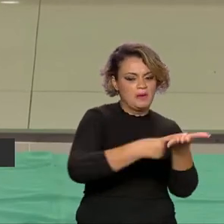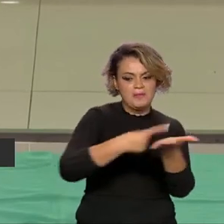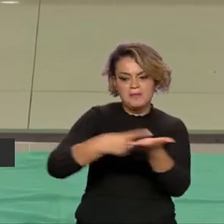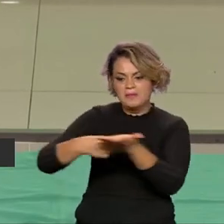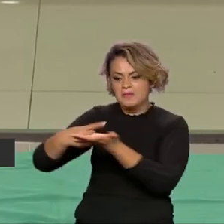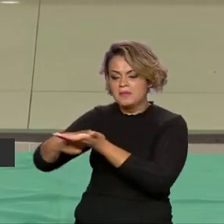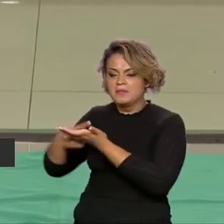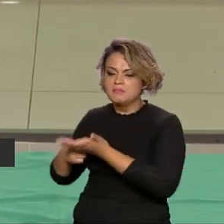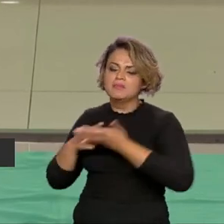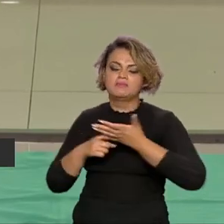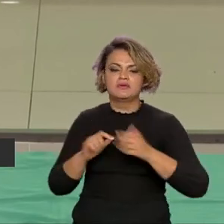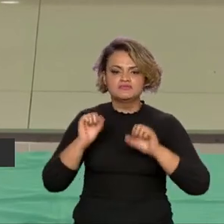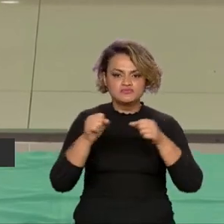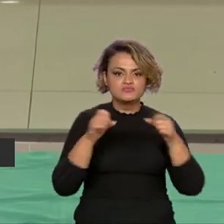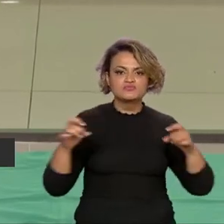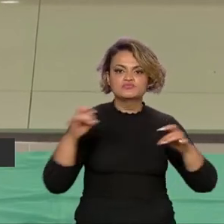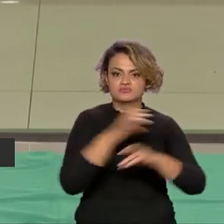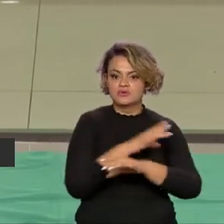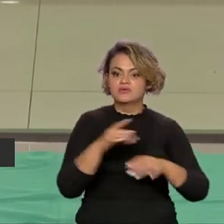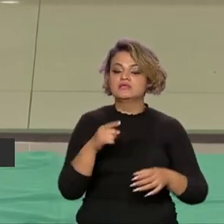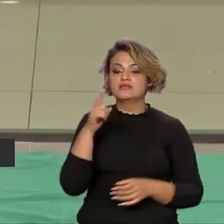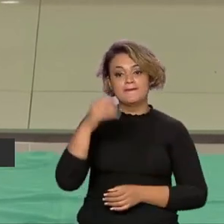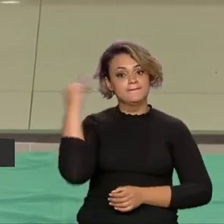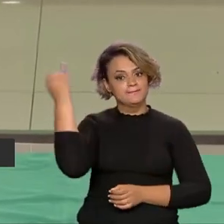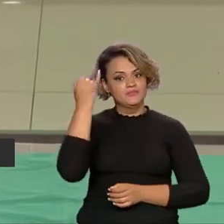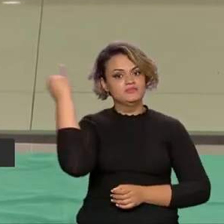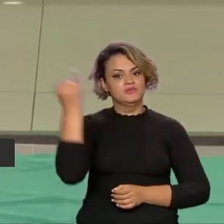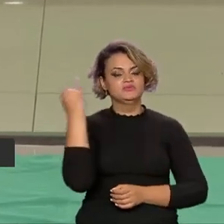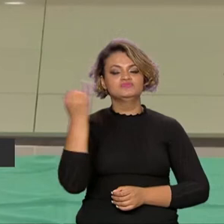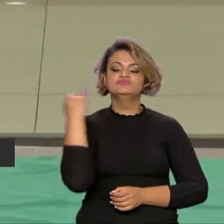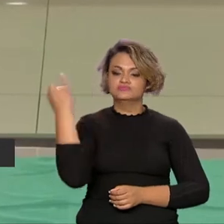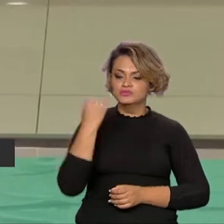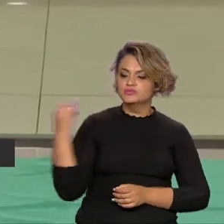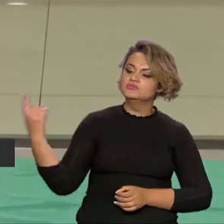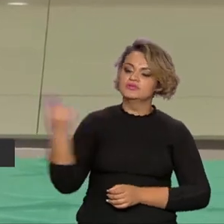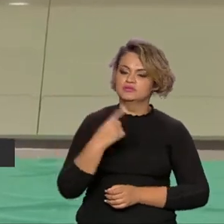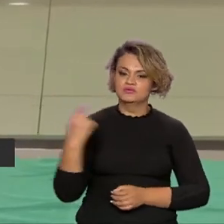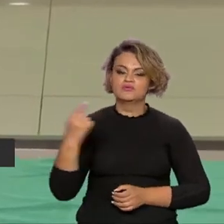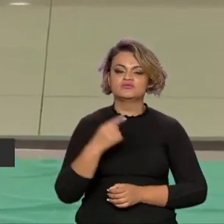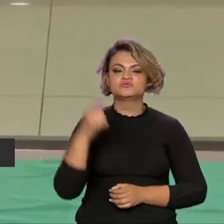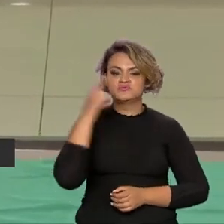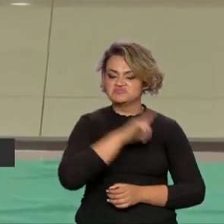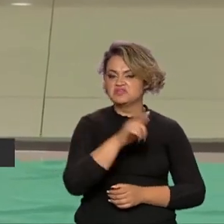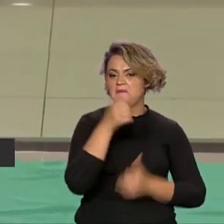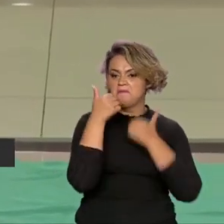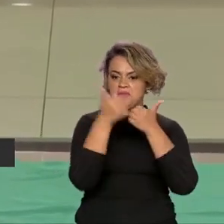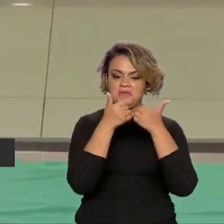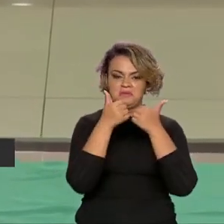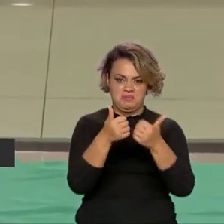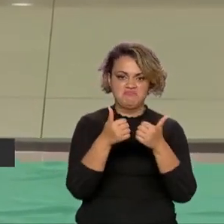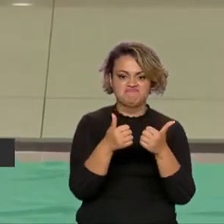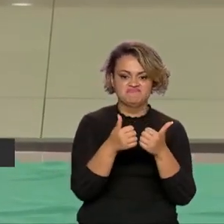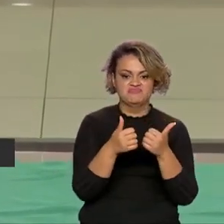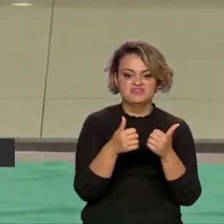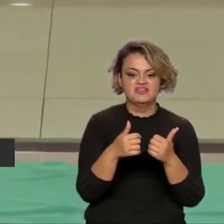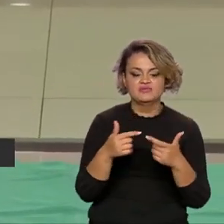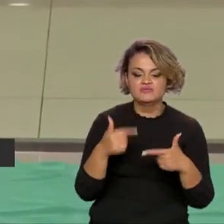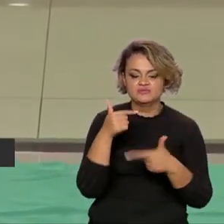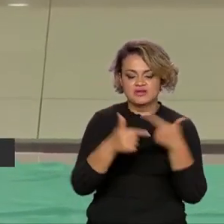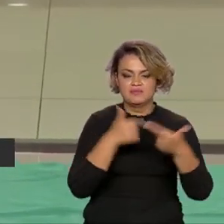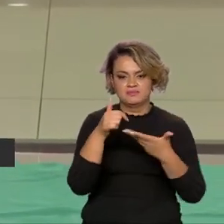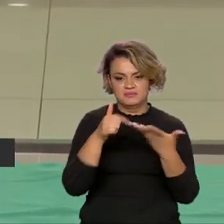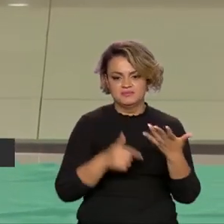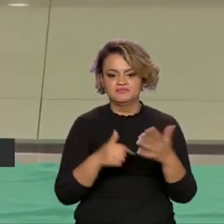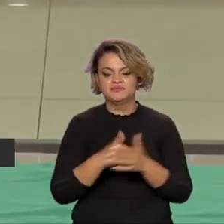uma integração de esforços que é fundamental para que nós tenhamos o sucesso nas nossas